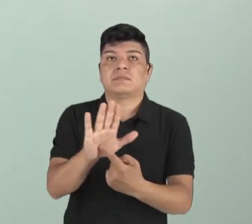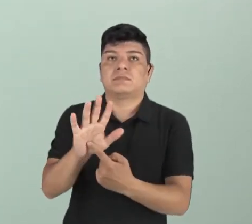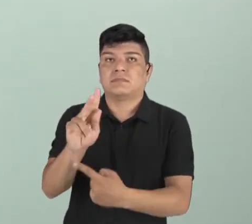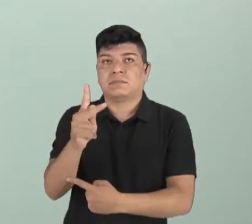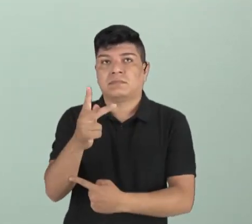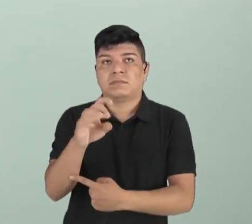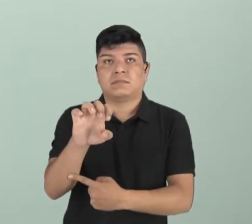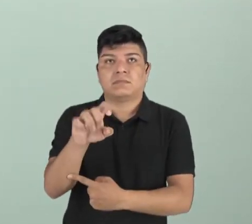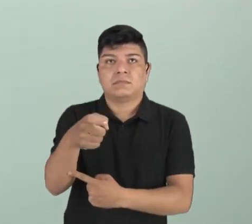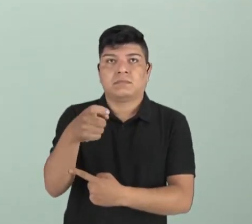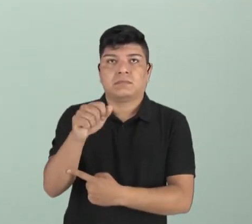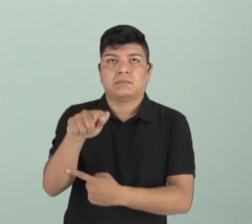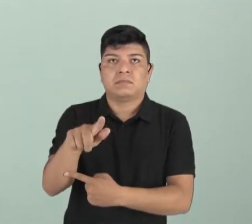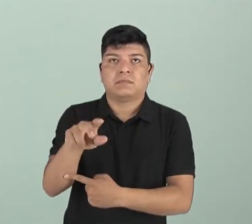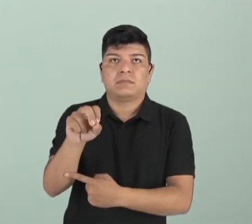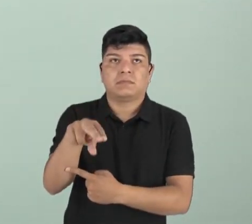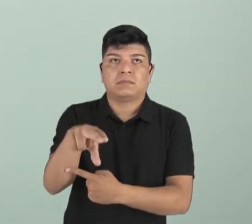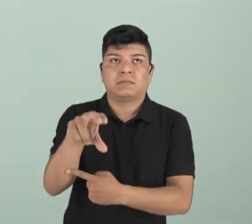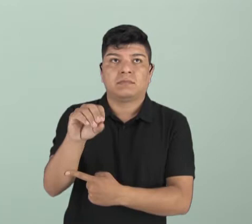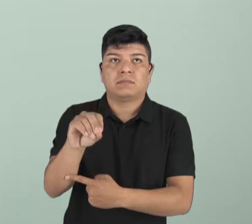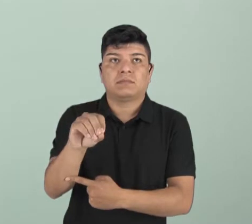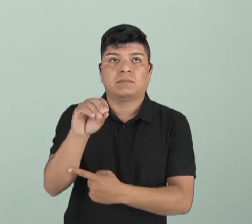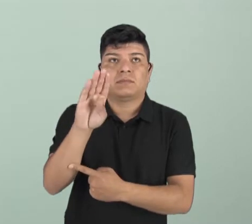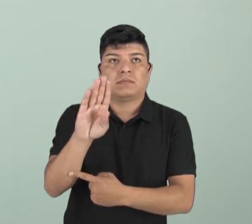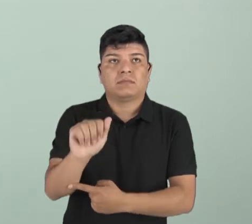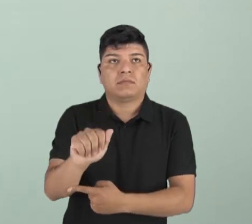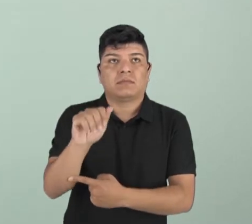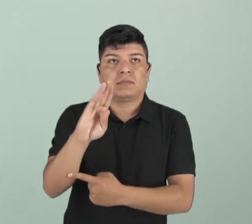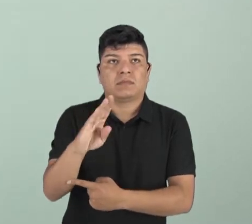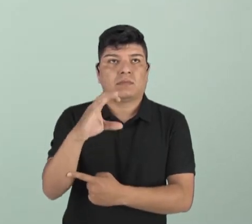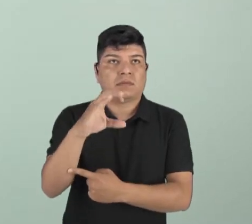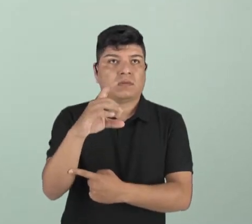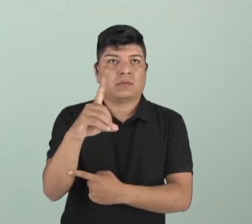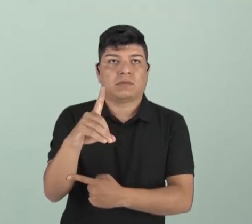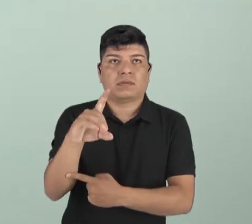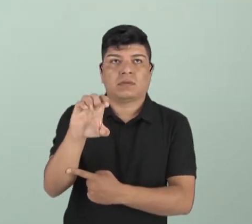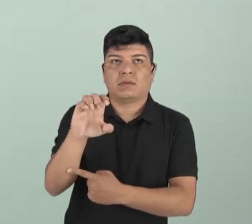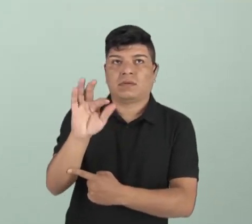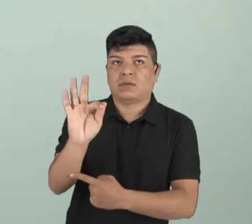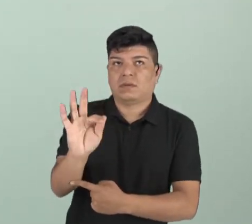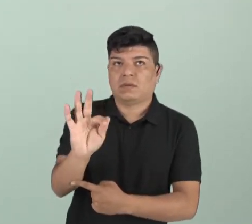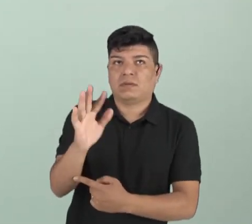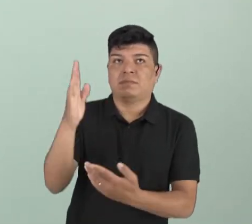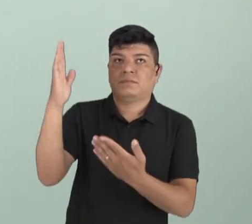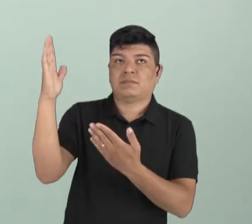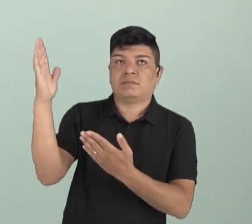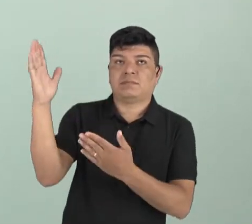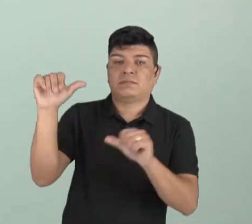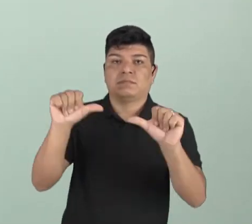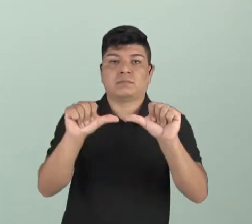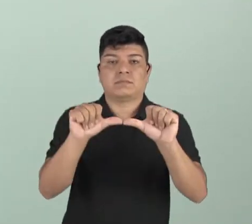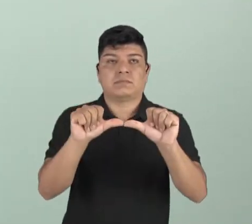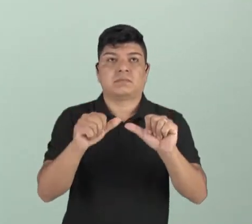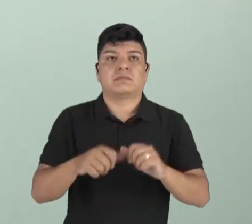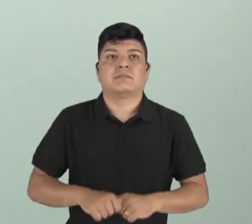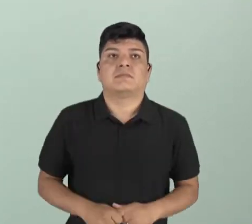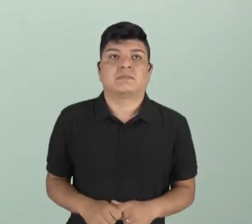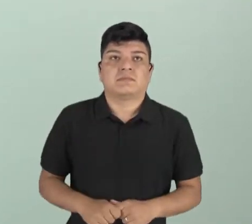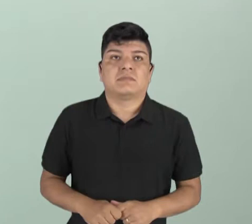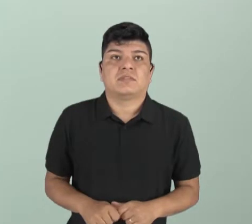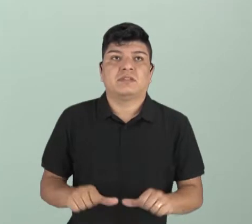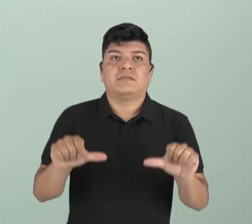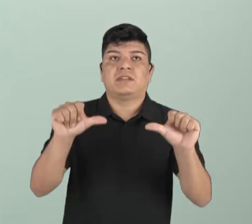regular a b c d e f inscrito em uma circunferência e como a